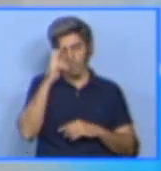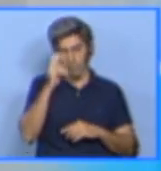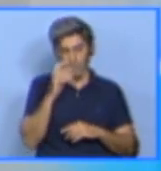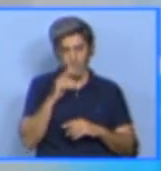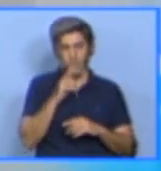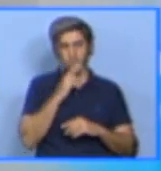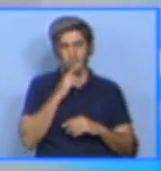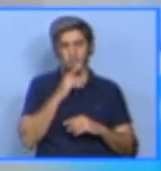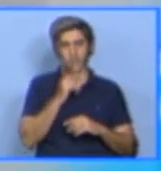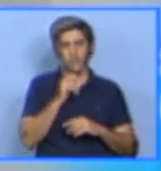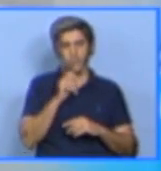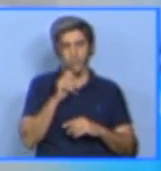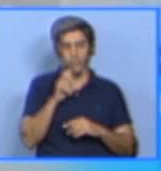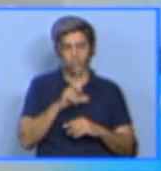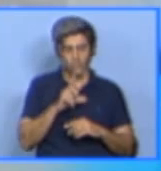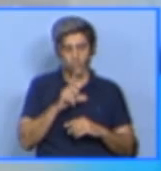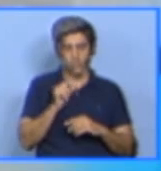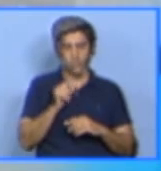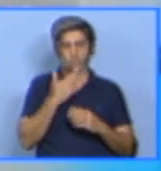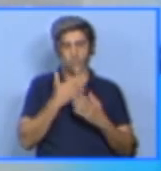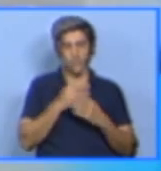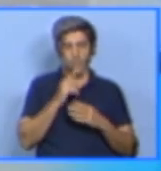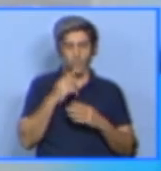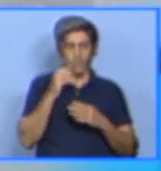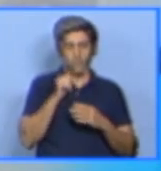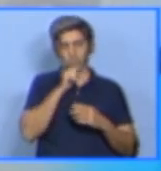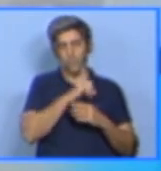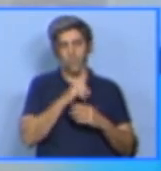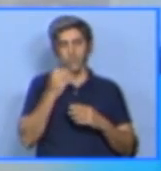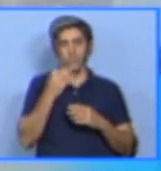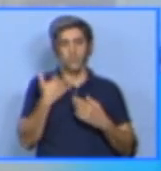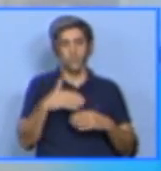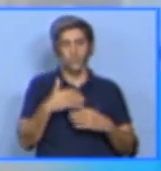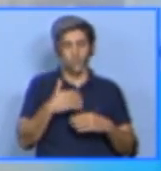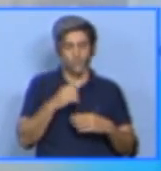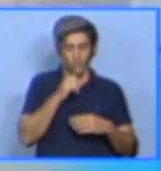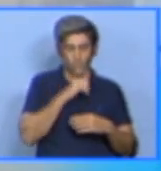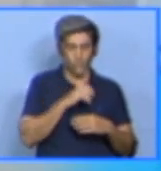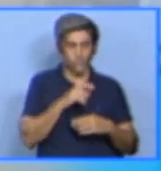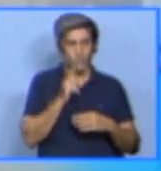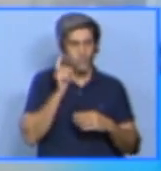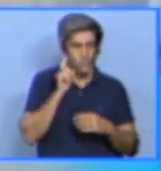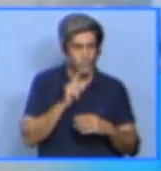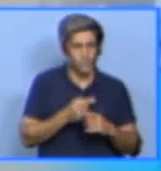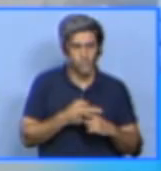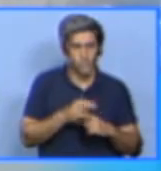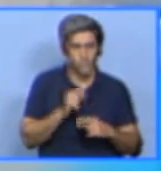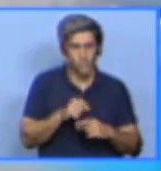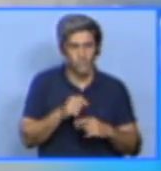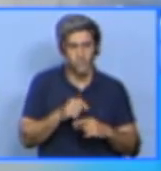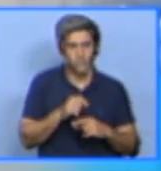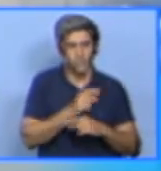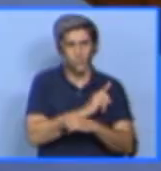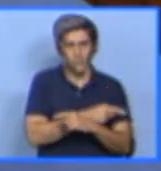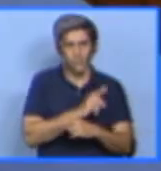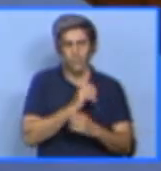neste 13 de julho é também tem tudo um sinal jubilar interessante, não é? Sim, de muita frescura, até de potencial, porque não é